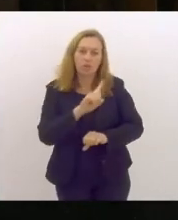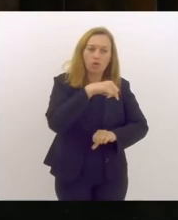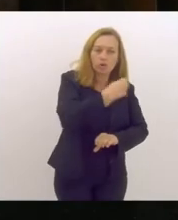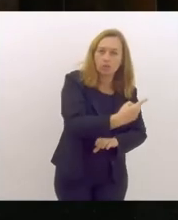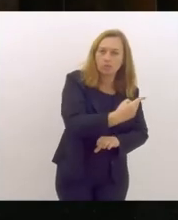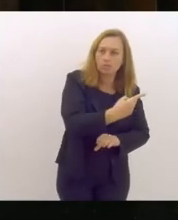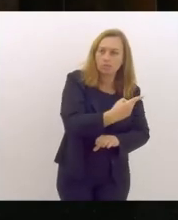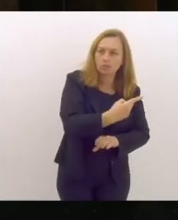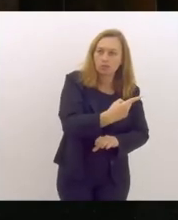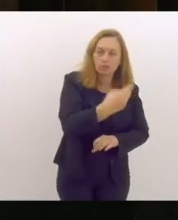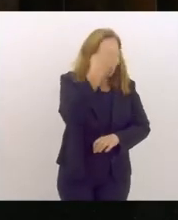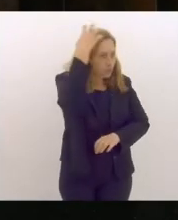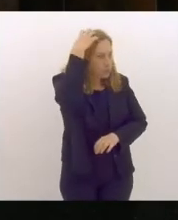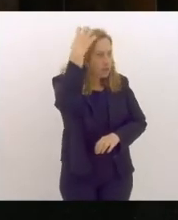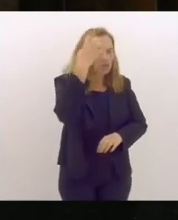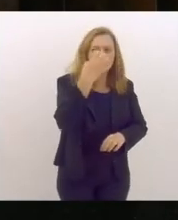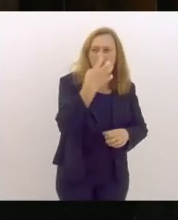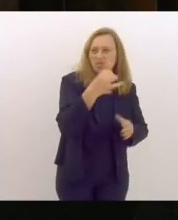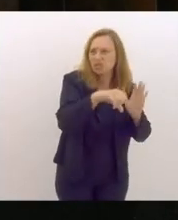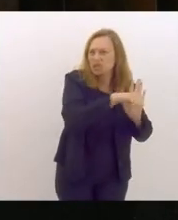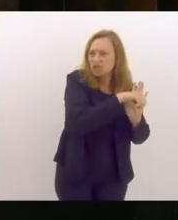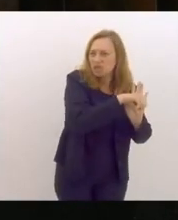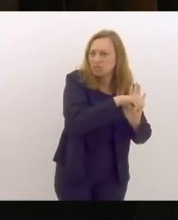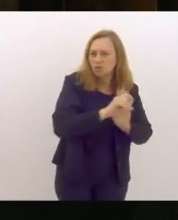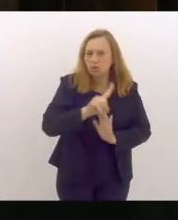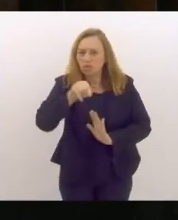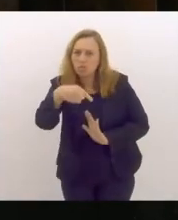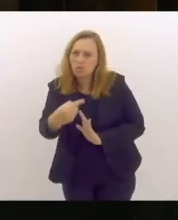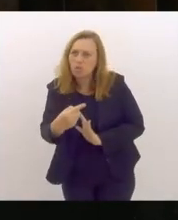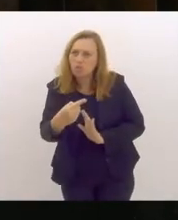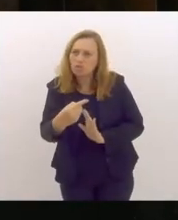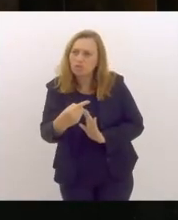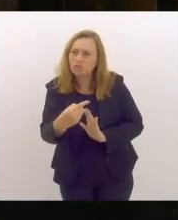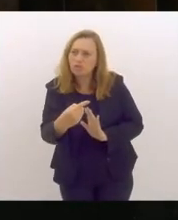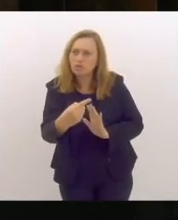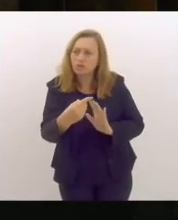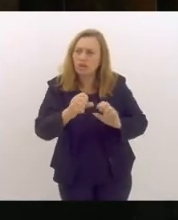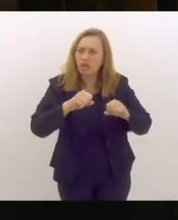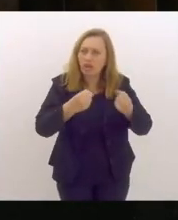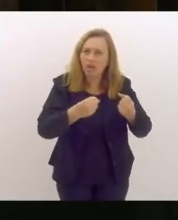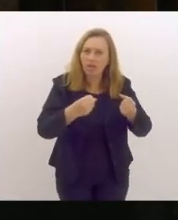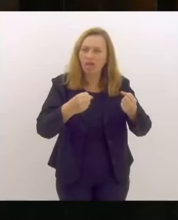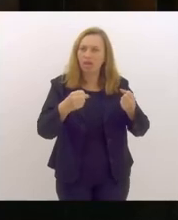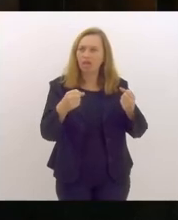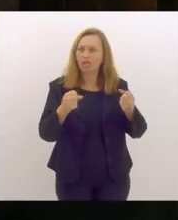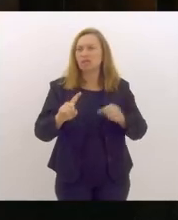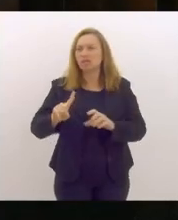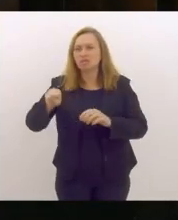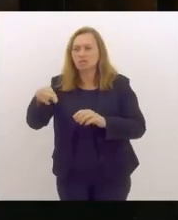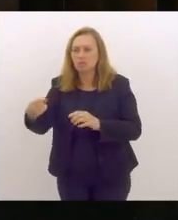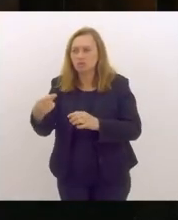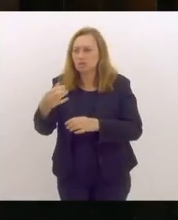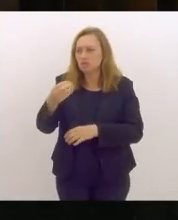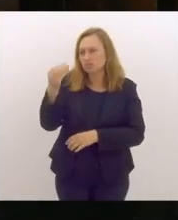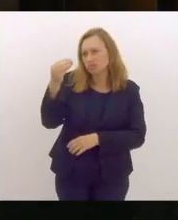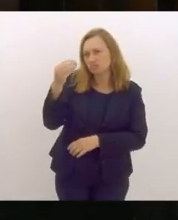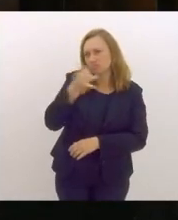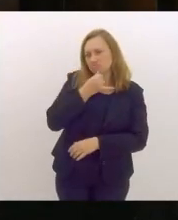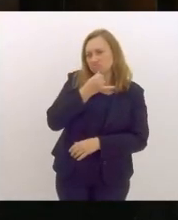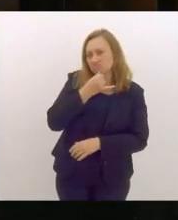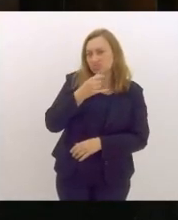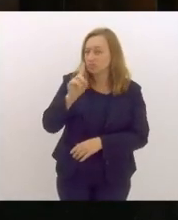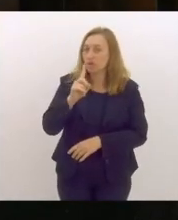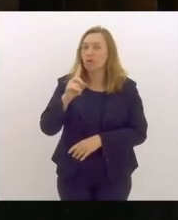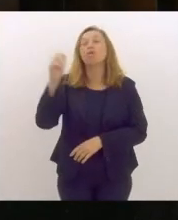lado culpados de algum crime de um lado vigor e vibração de outro lado de exame